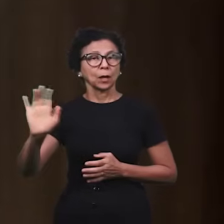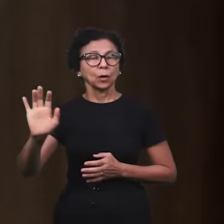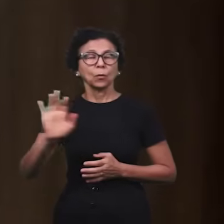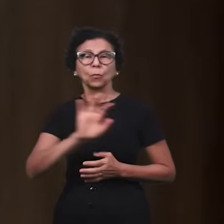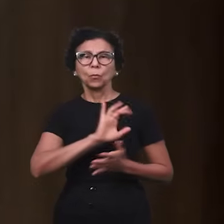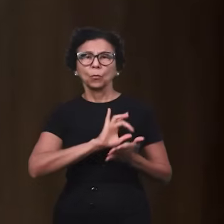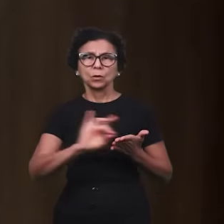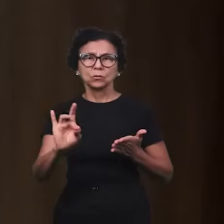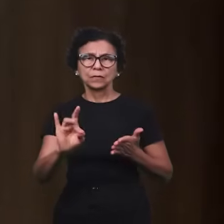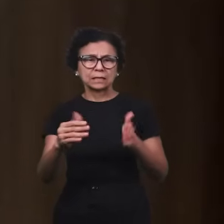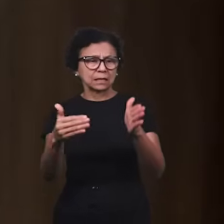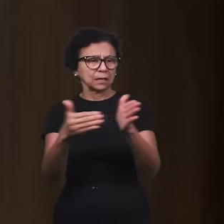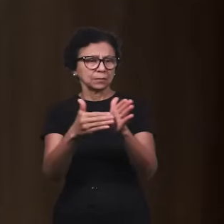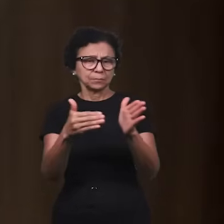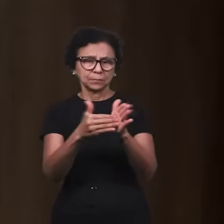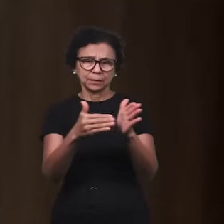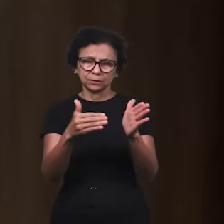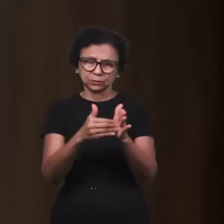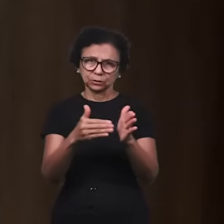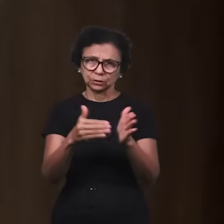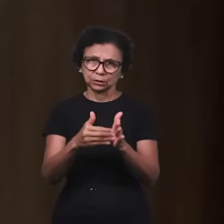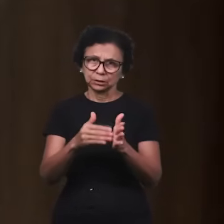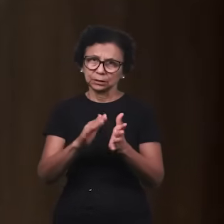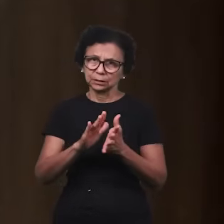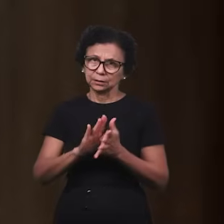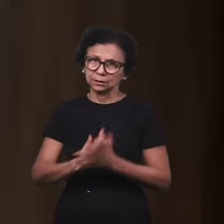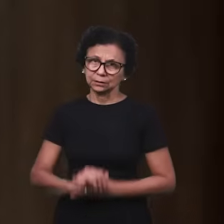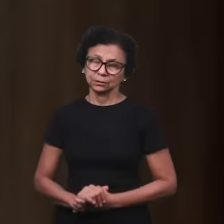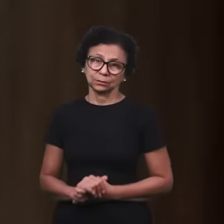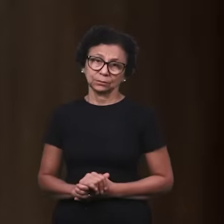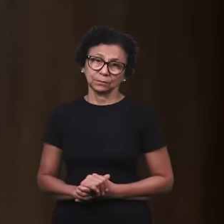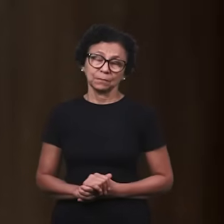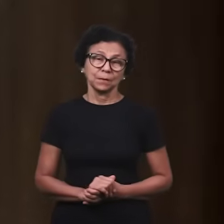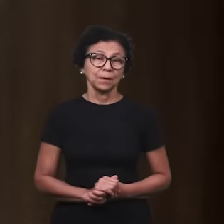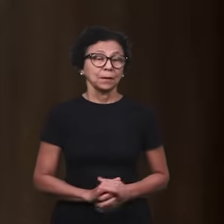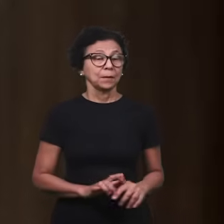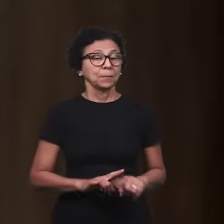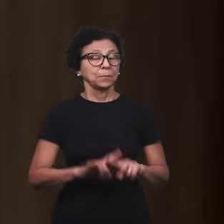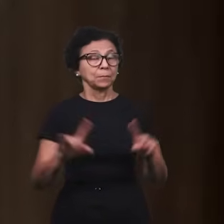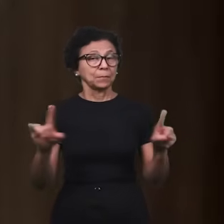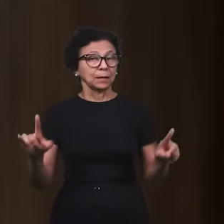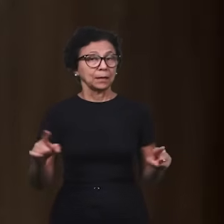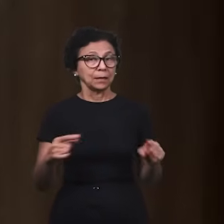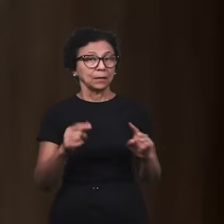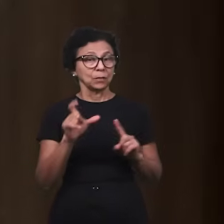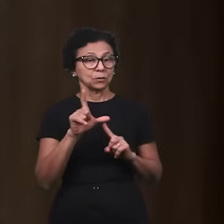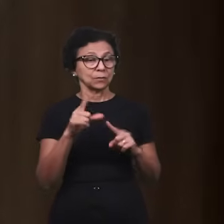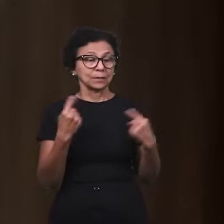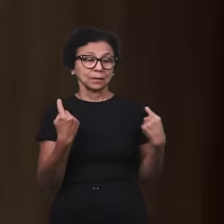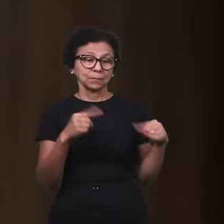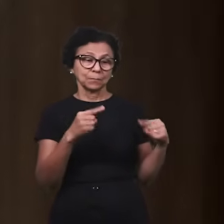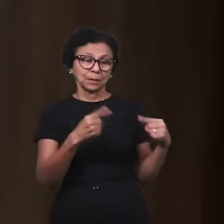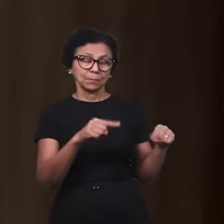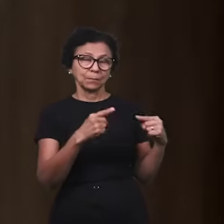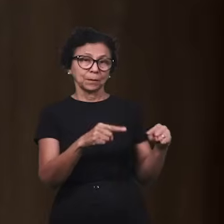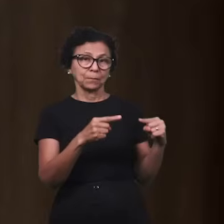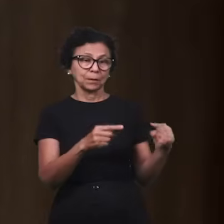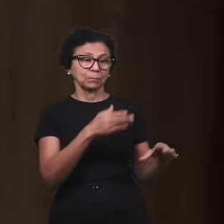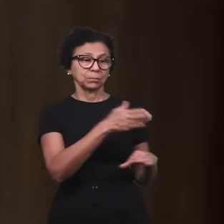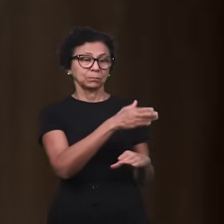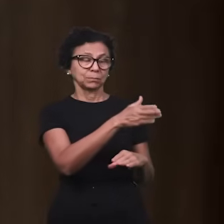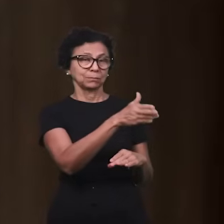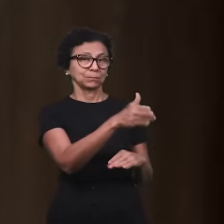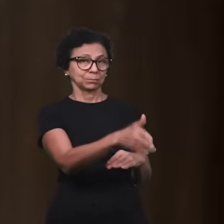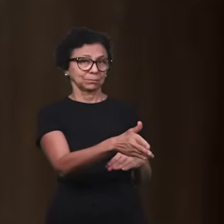Então, entrar ele quer. Sim. Já entrou em todas as instituições do mundo. Já entrou em todos